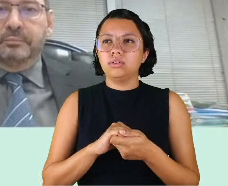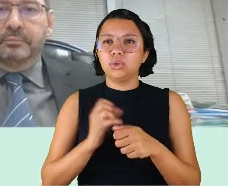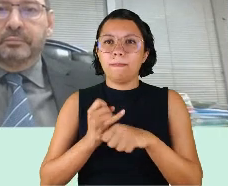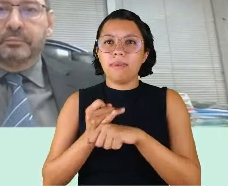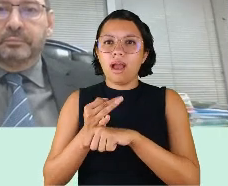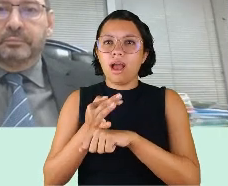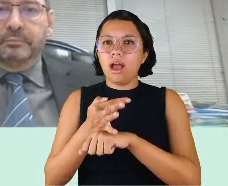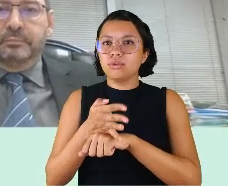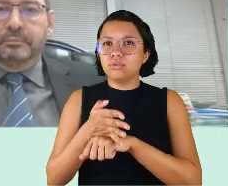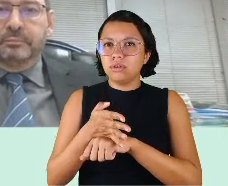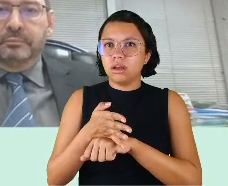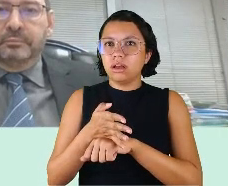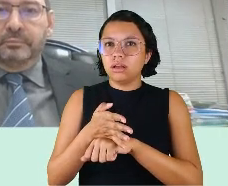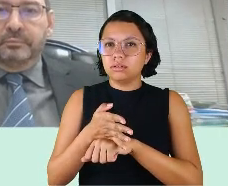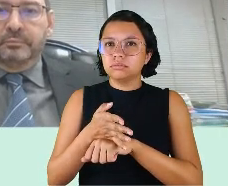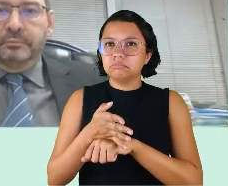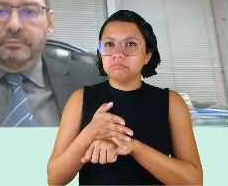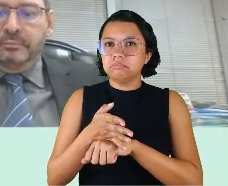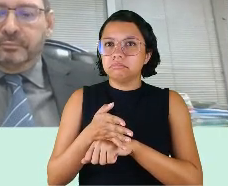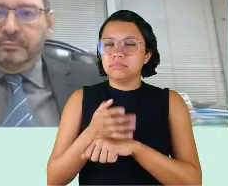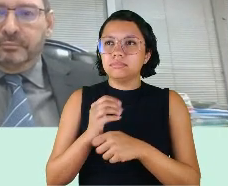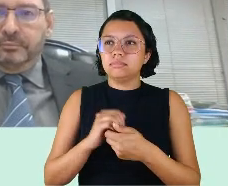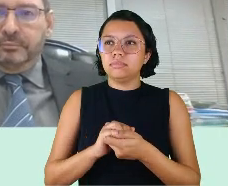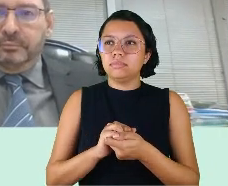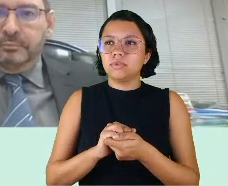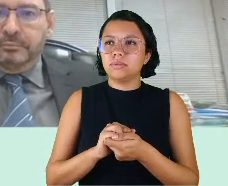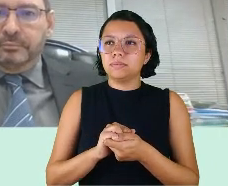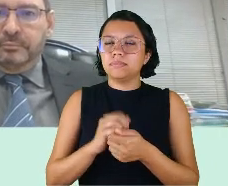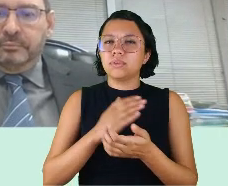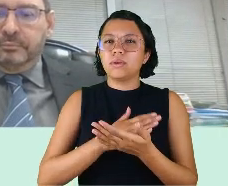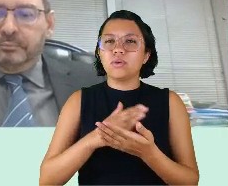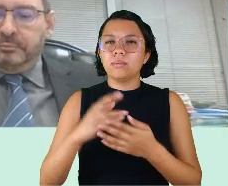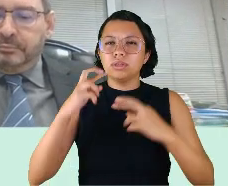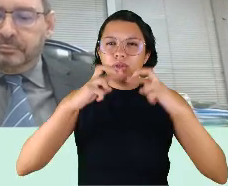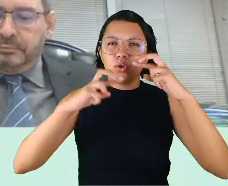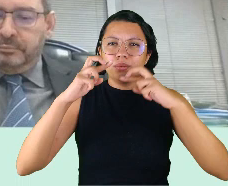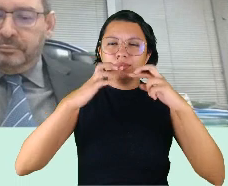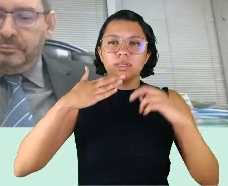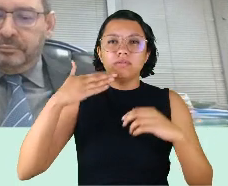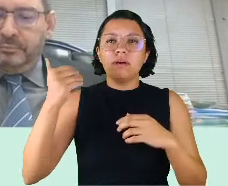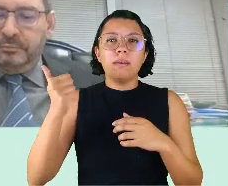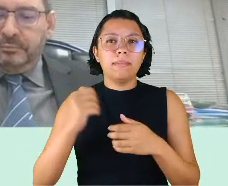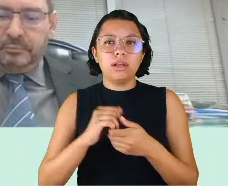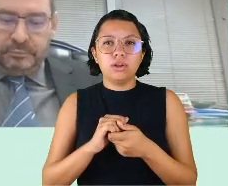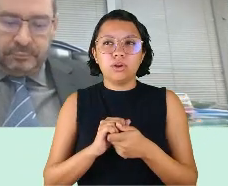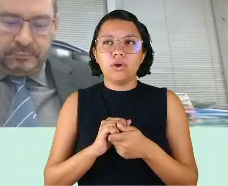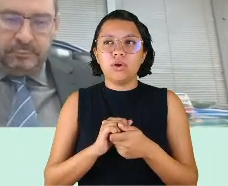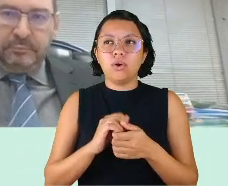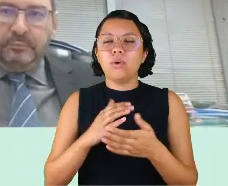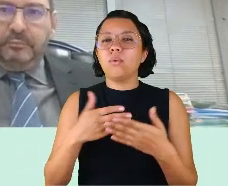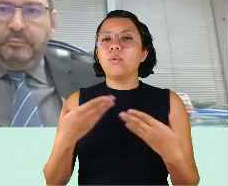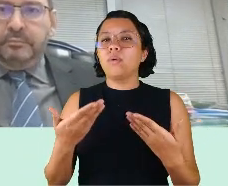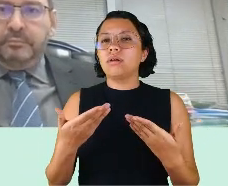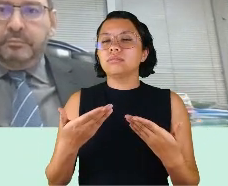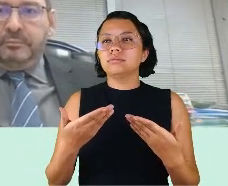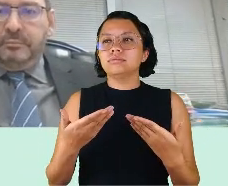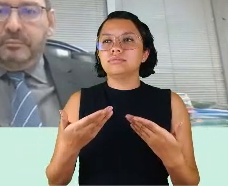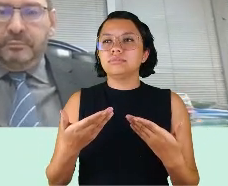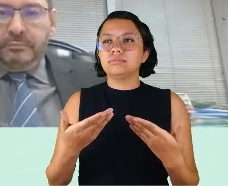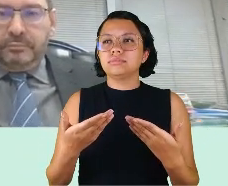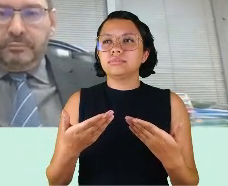de madrugada, né? E comecei a observar melhor isso, quando pego às